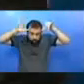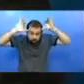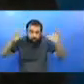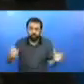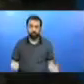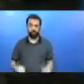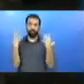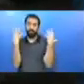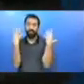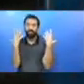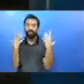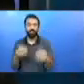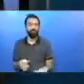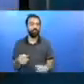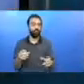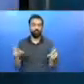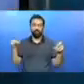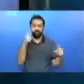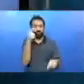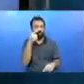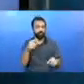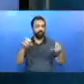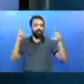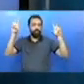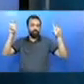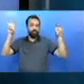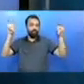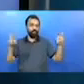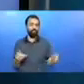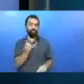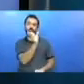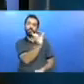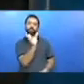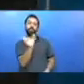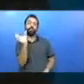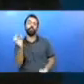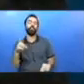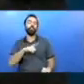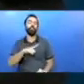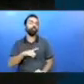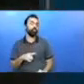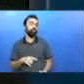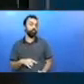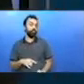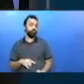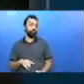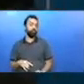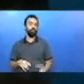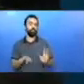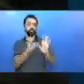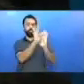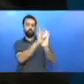é o título, podem circular. Observem que o título tem várias palavras, não é mesmo? Como nós aprendemos. Vamos ler agora o texto.